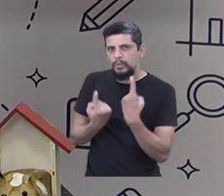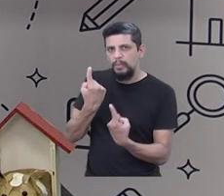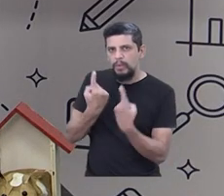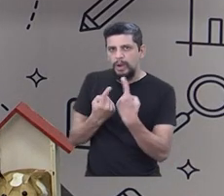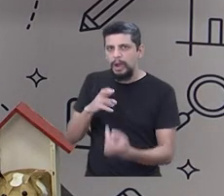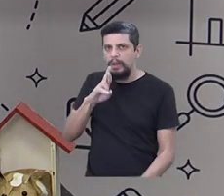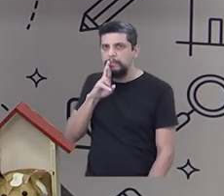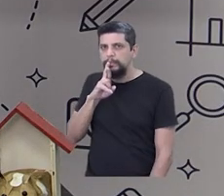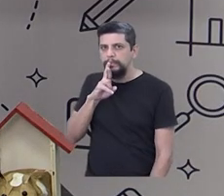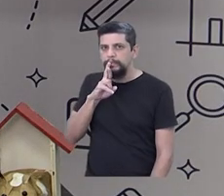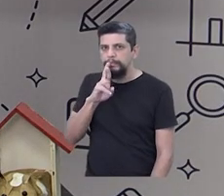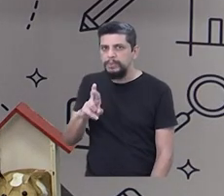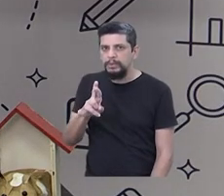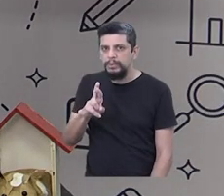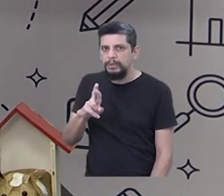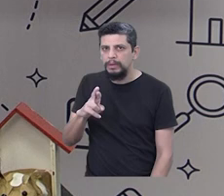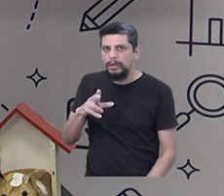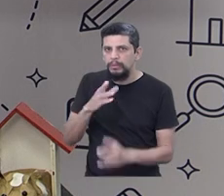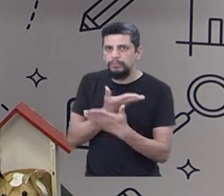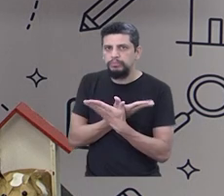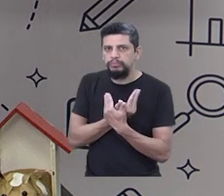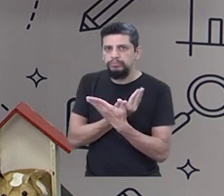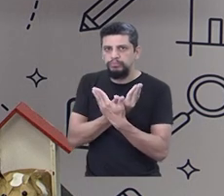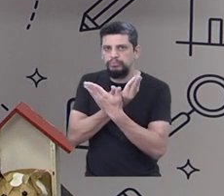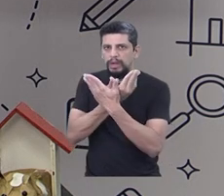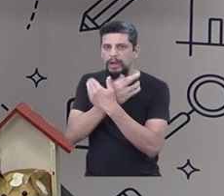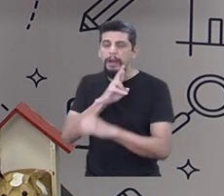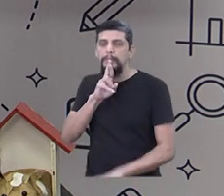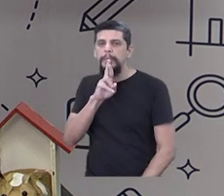Qual foi a resposta da pomba?